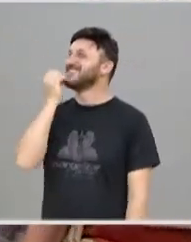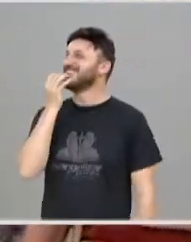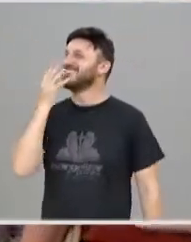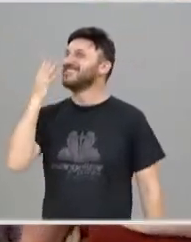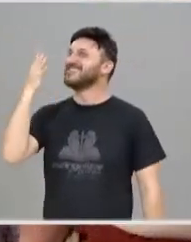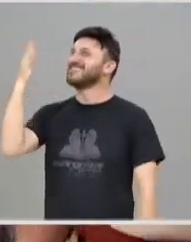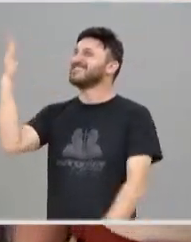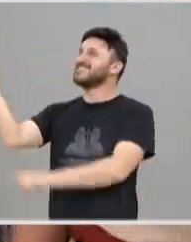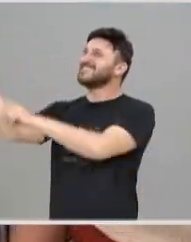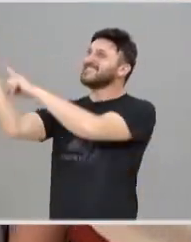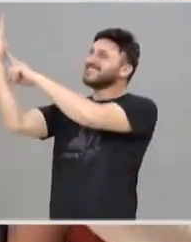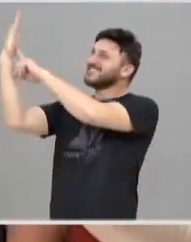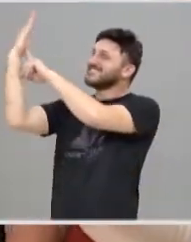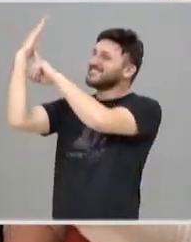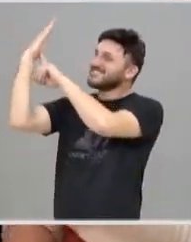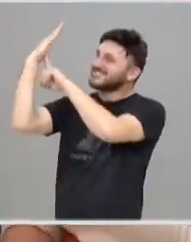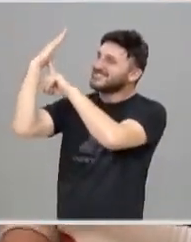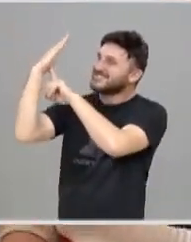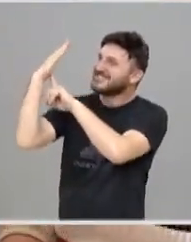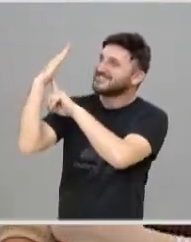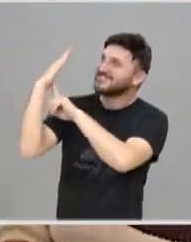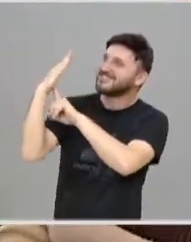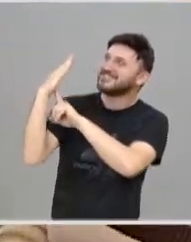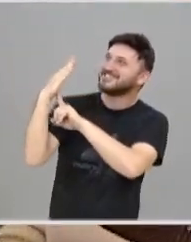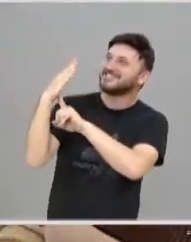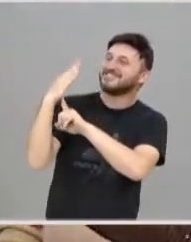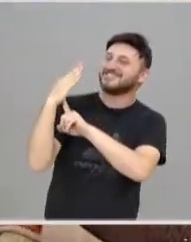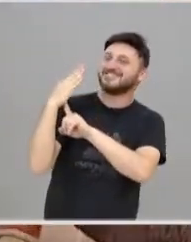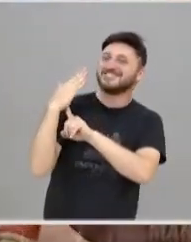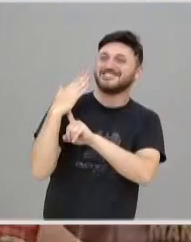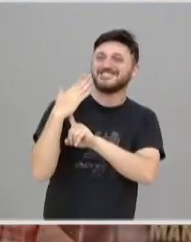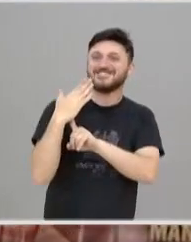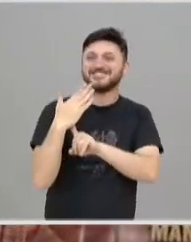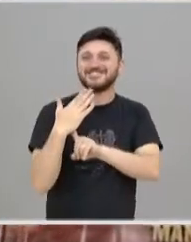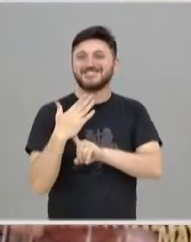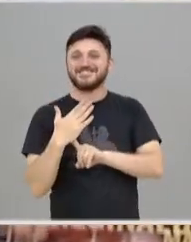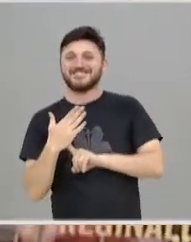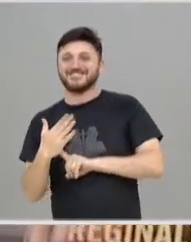Mostrai-nos, ó Senhor, vossa bondade